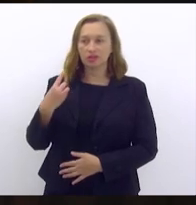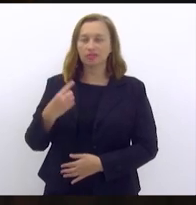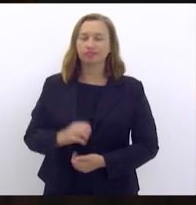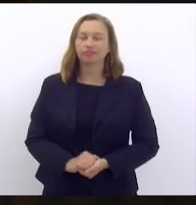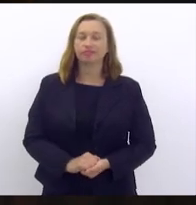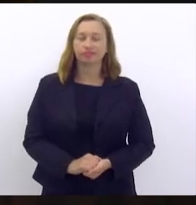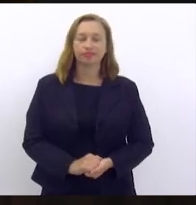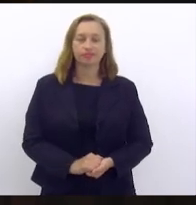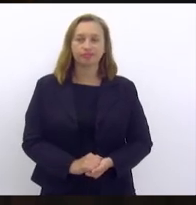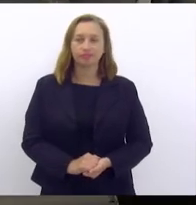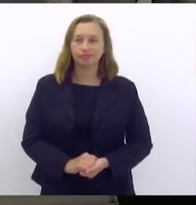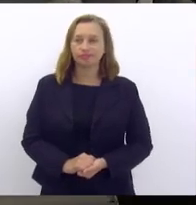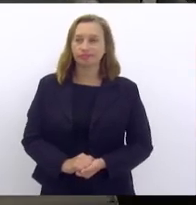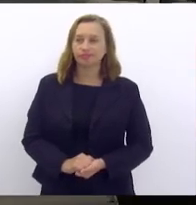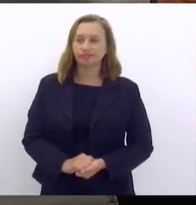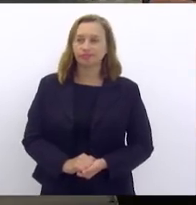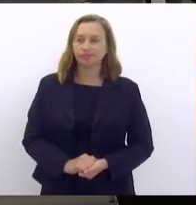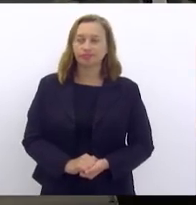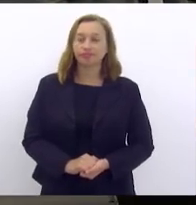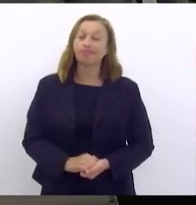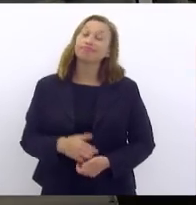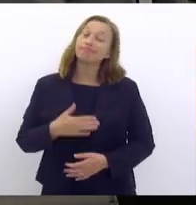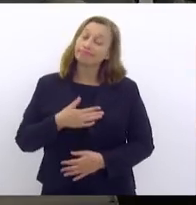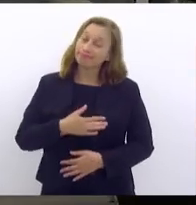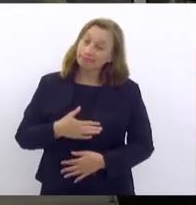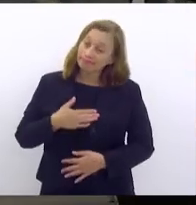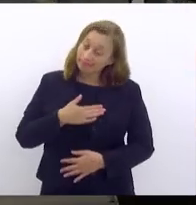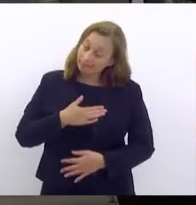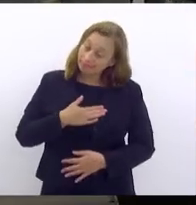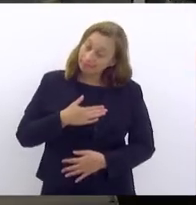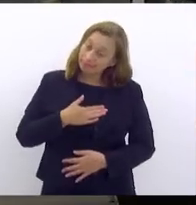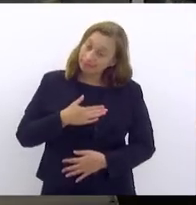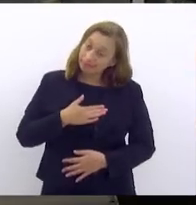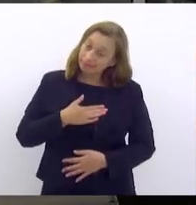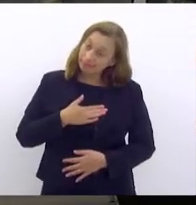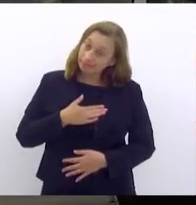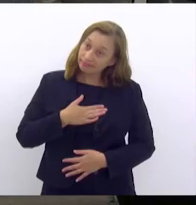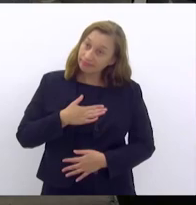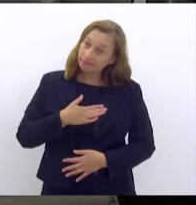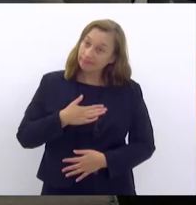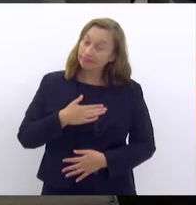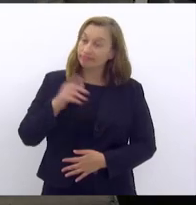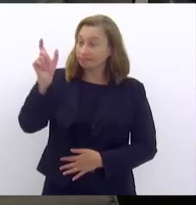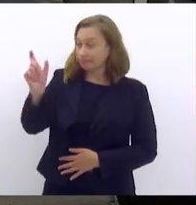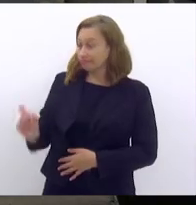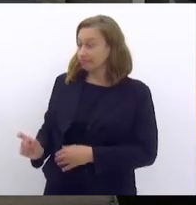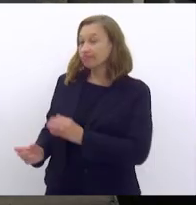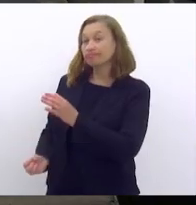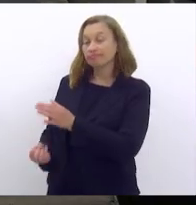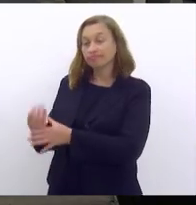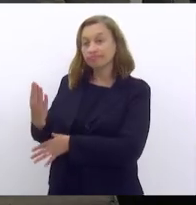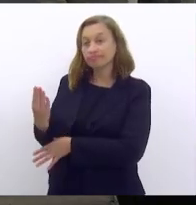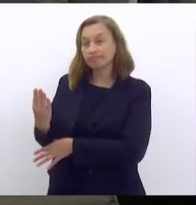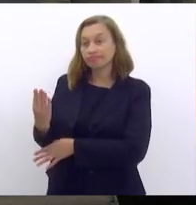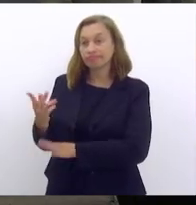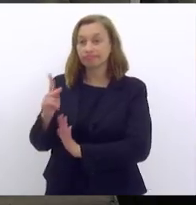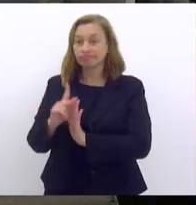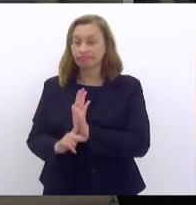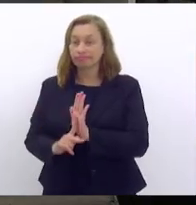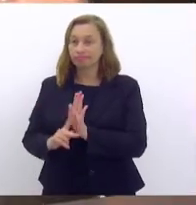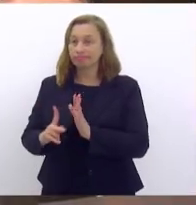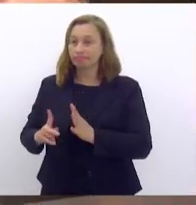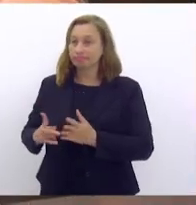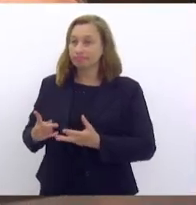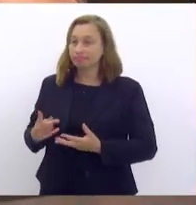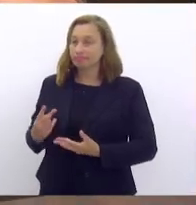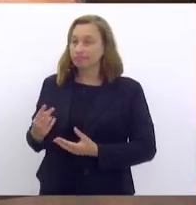Dani Monteiro. Eu gostaria que a autora, por gentileza, me oferecesse